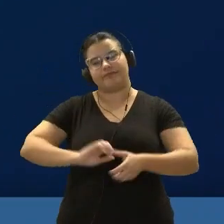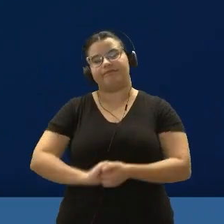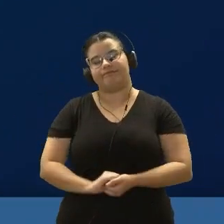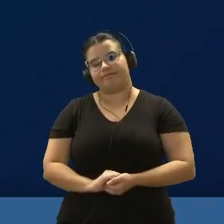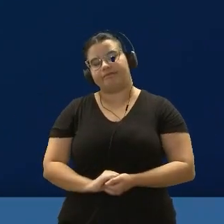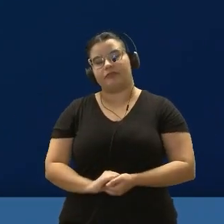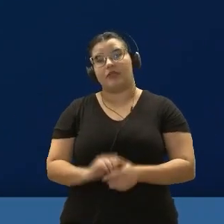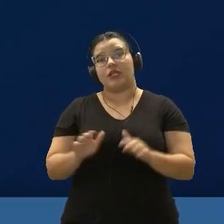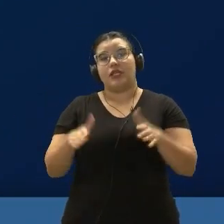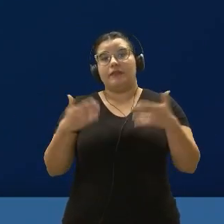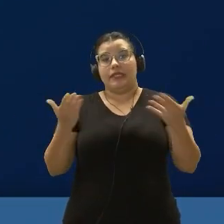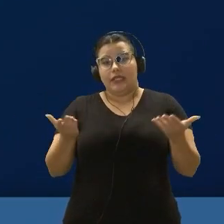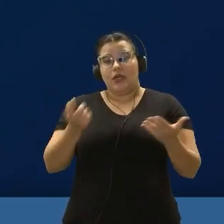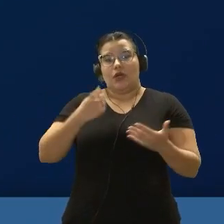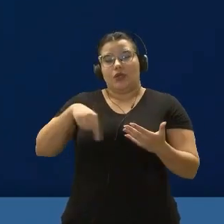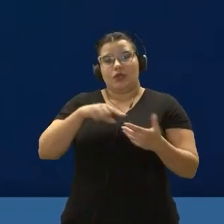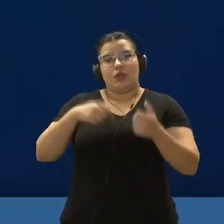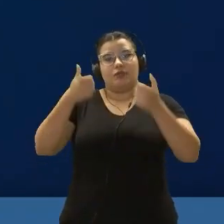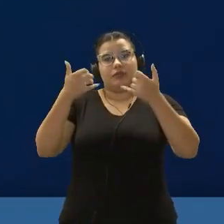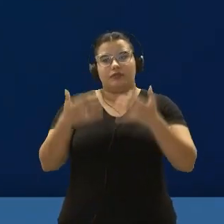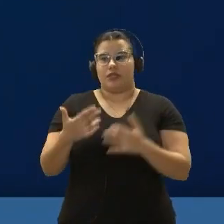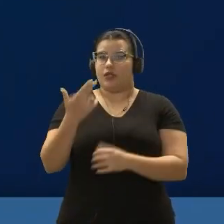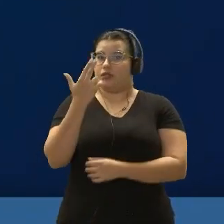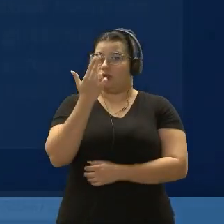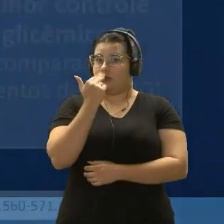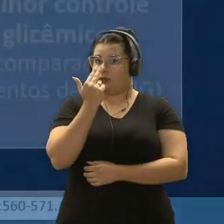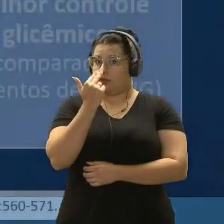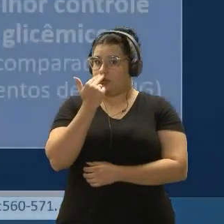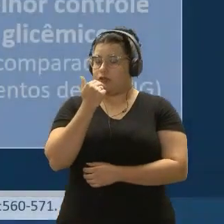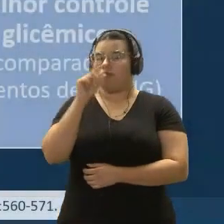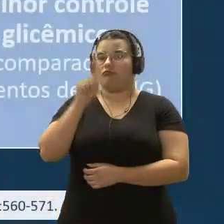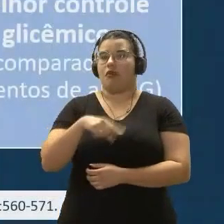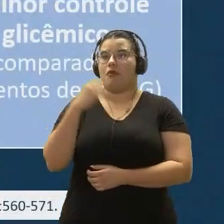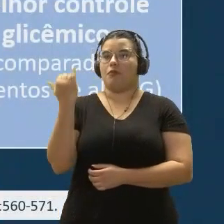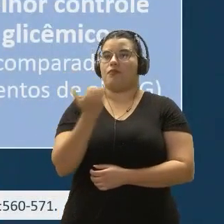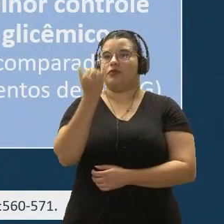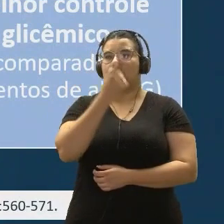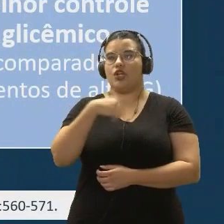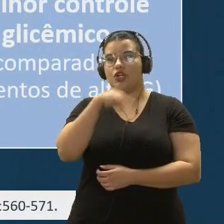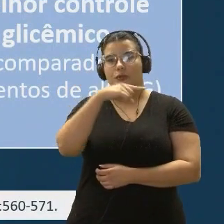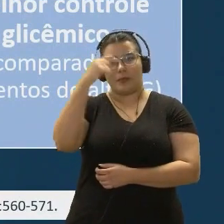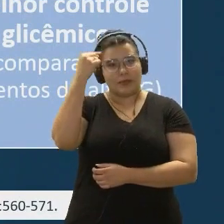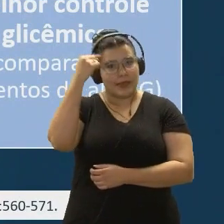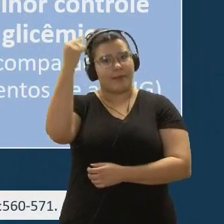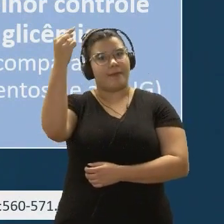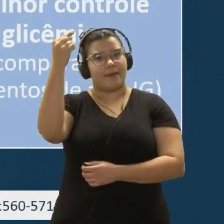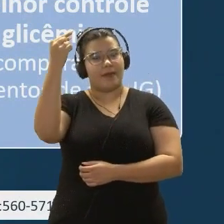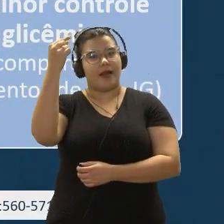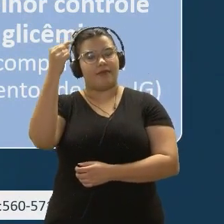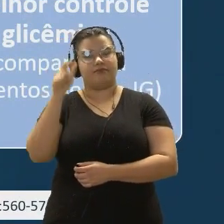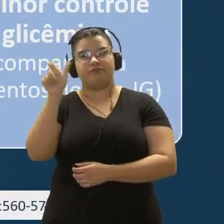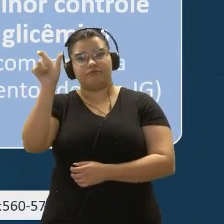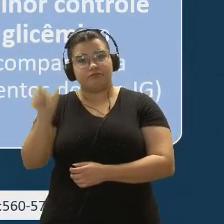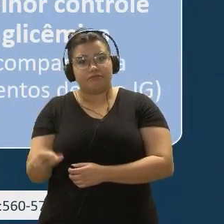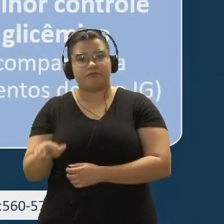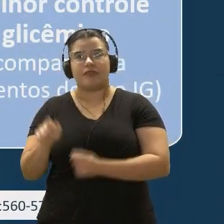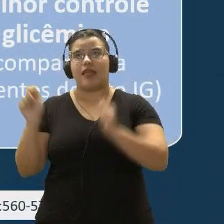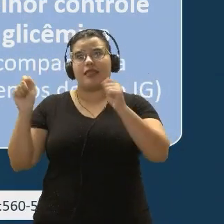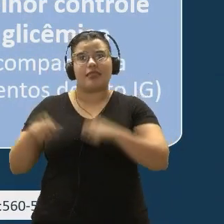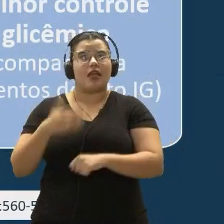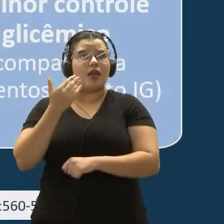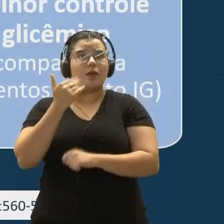Então, quando a gente fala em nutrição, é importante também a gente lembrar que esse paciente tem que comer de